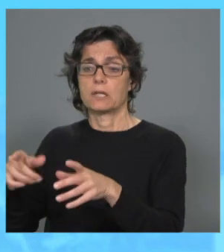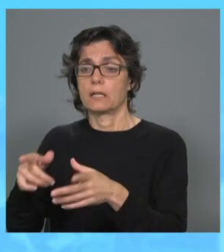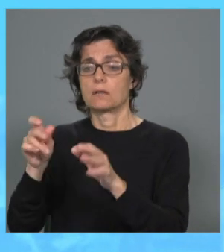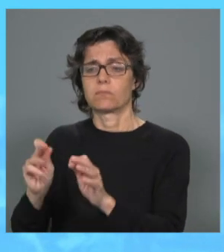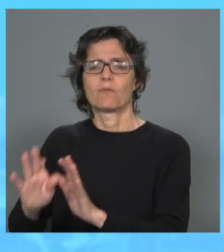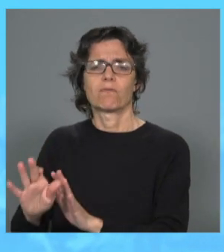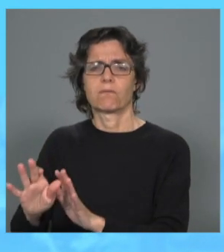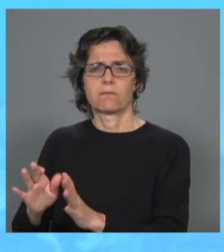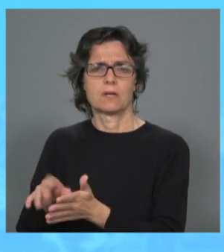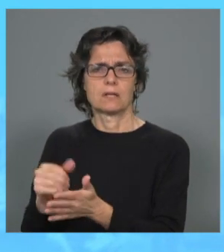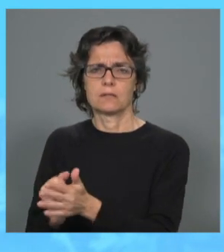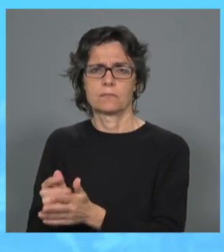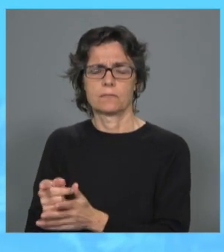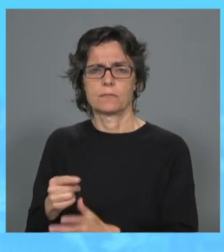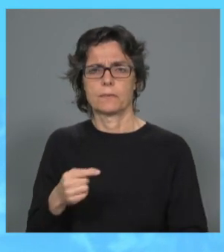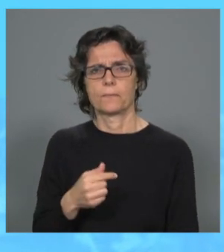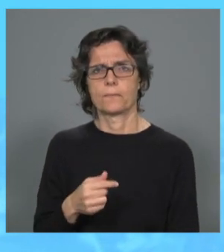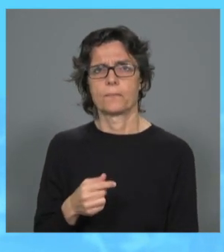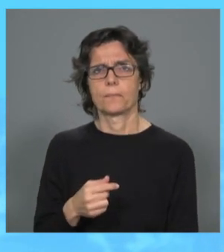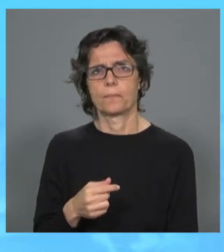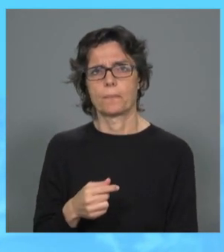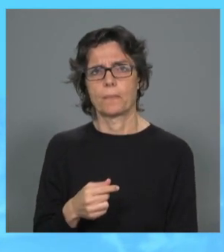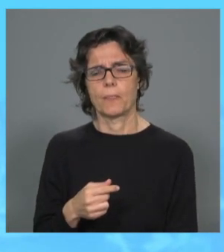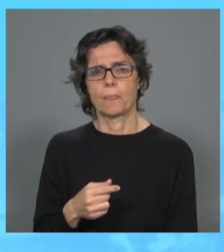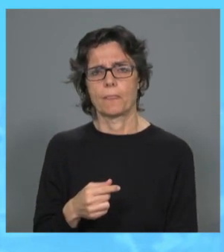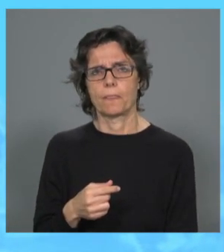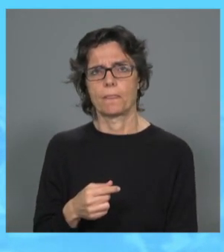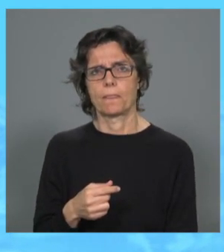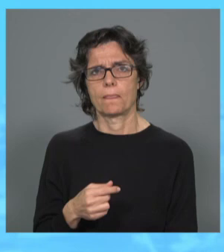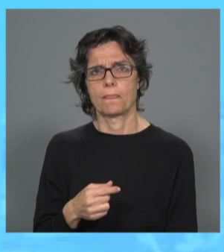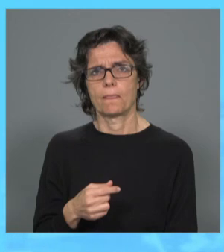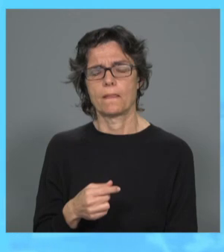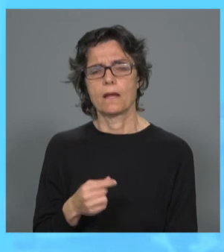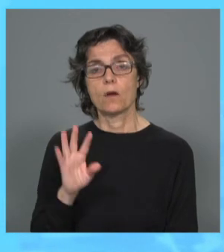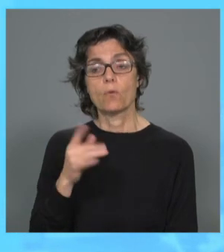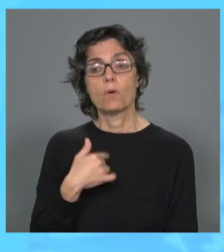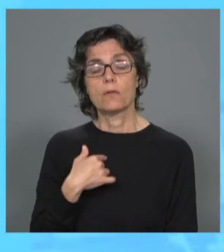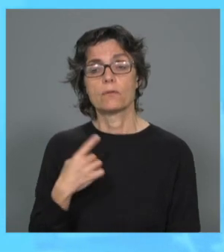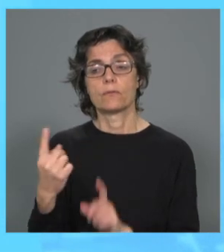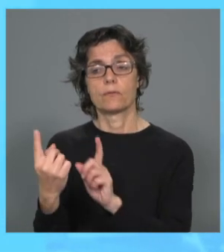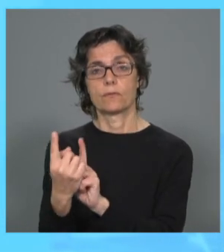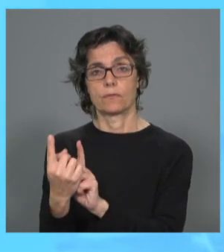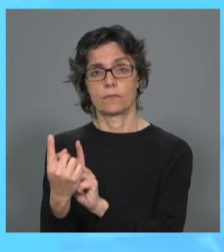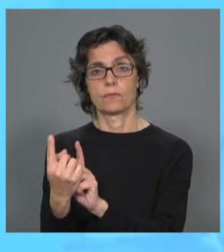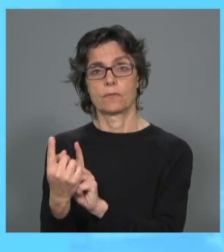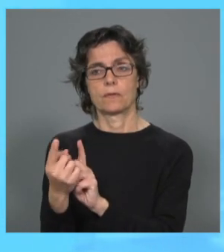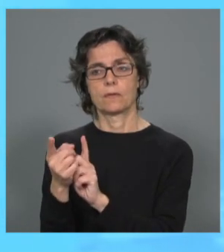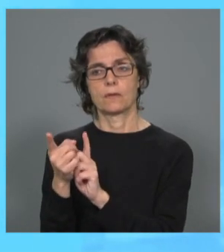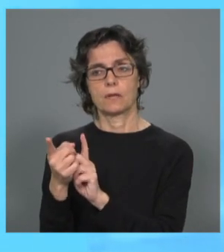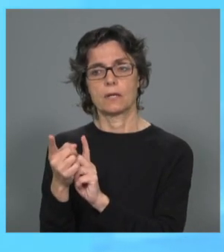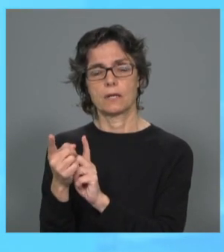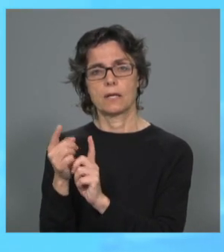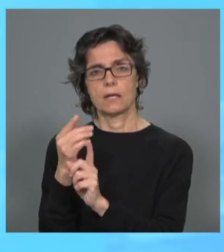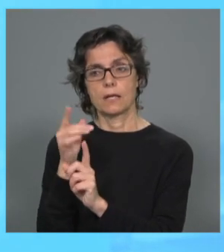Eu chegava junto dela, era sempre motivo para uma reflexão. O sentido da vida daquela